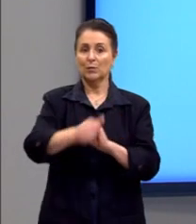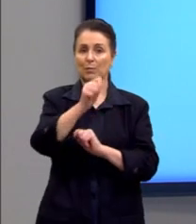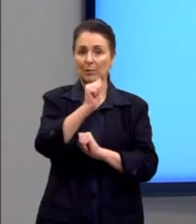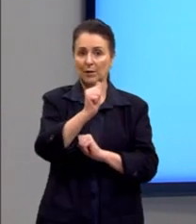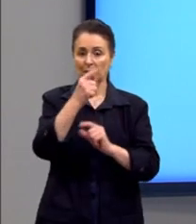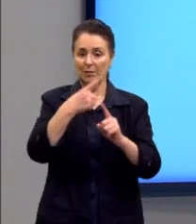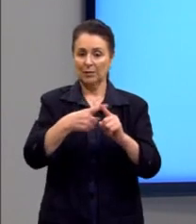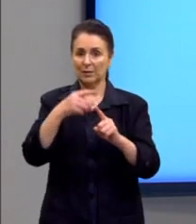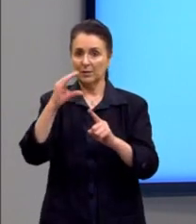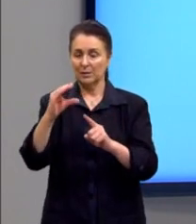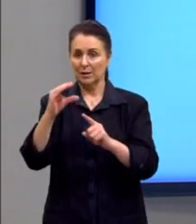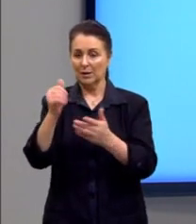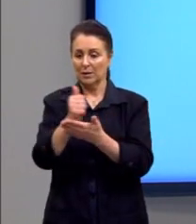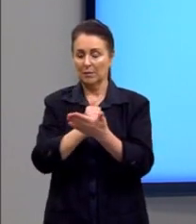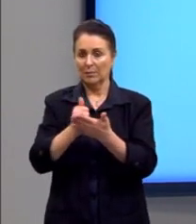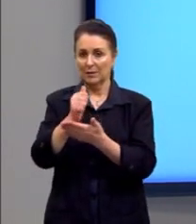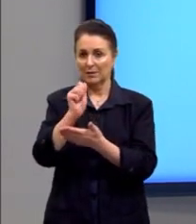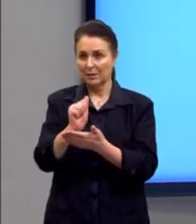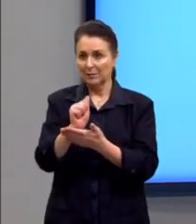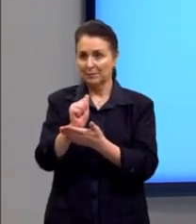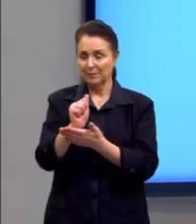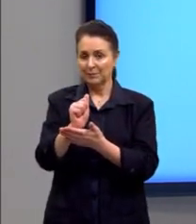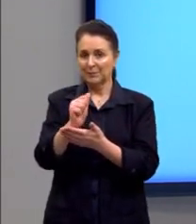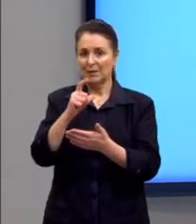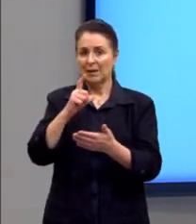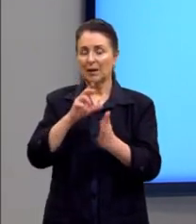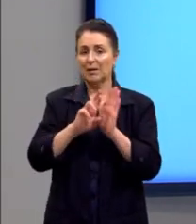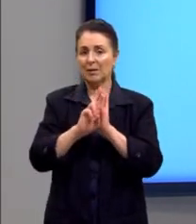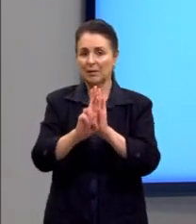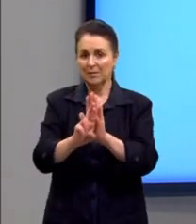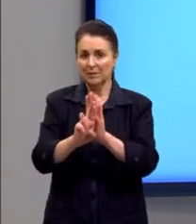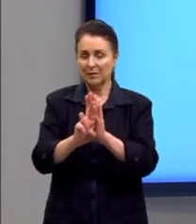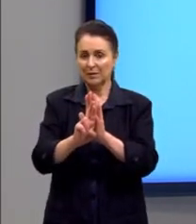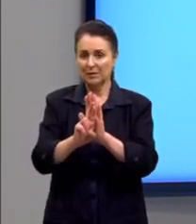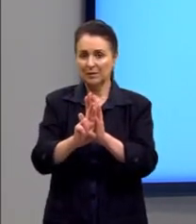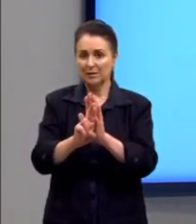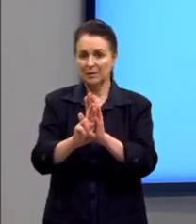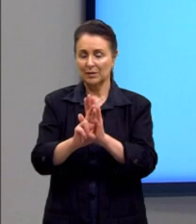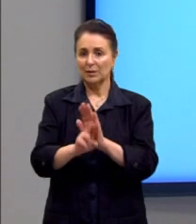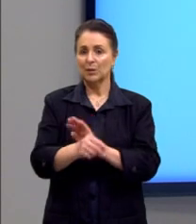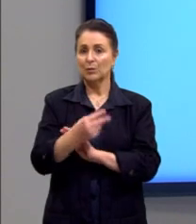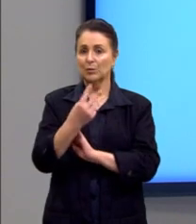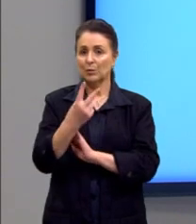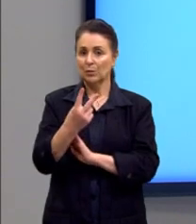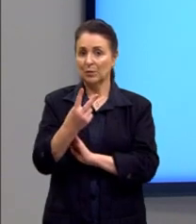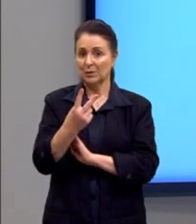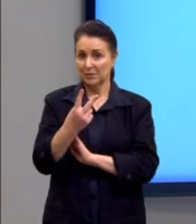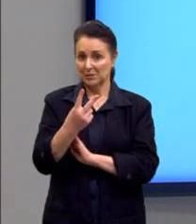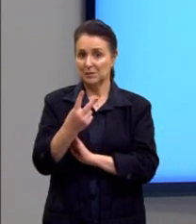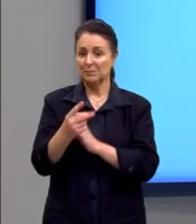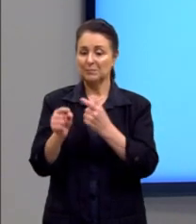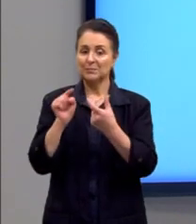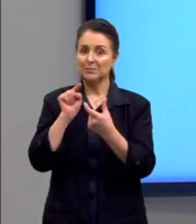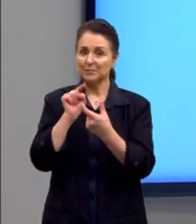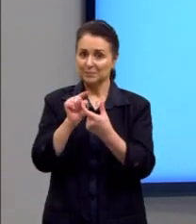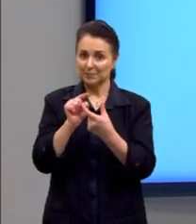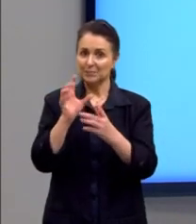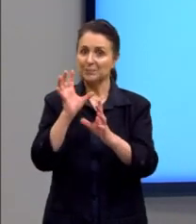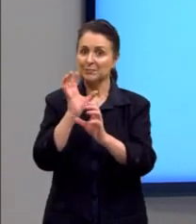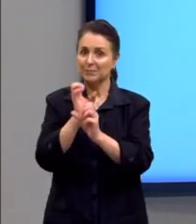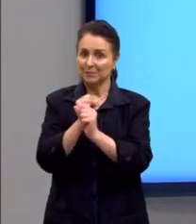de B vezes e na base a nós podemos representar através né de dois termos e